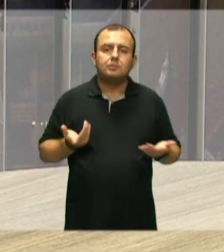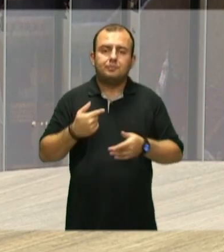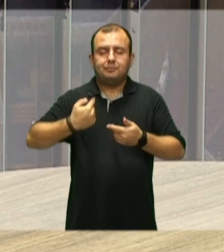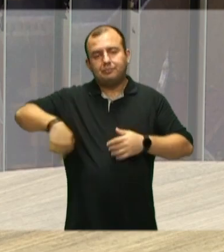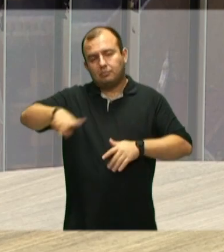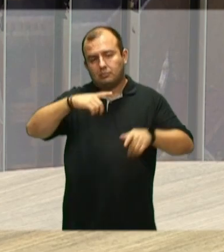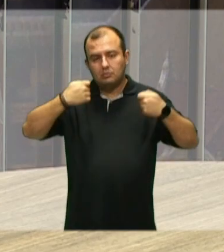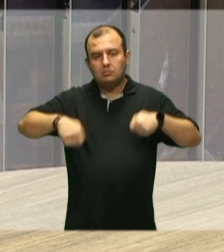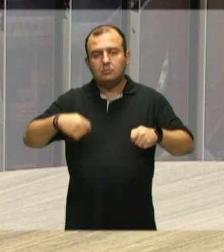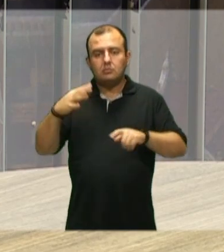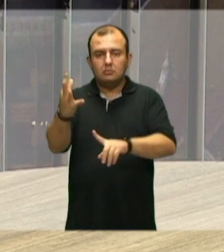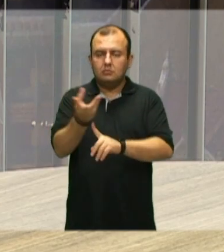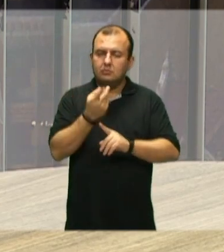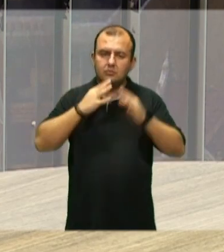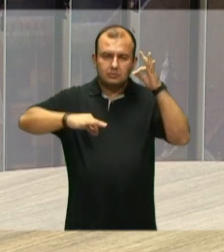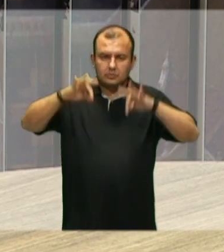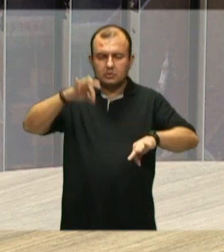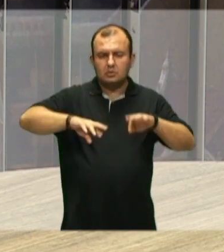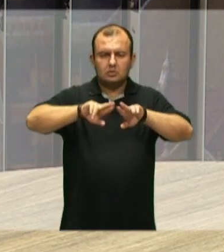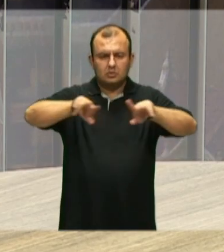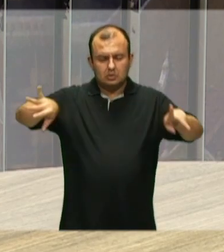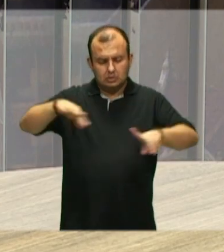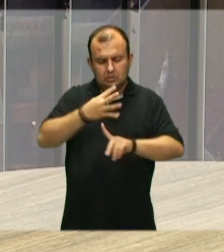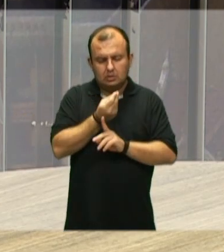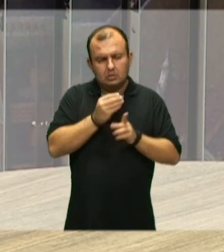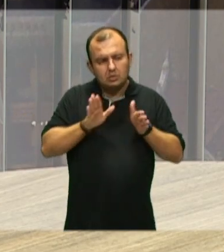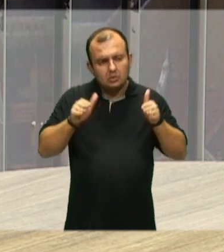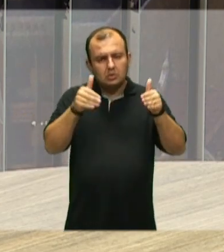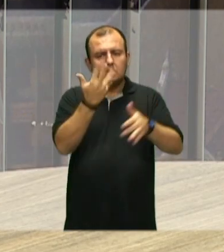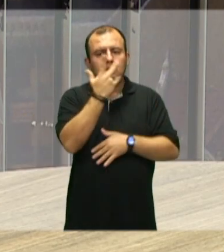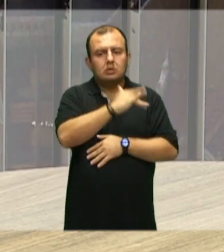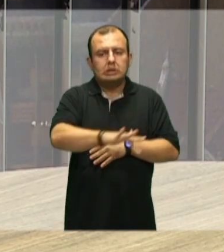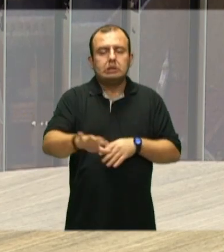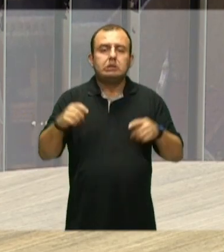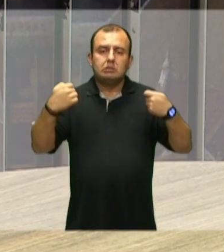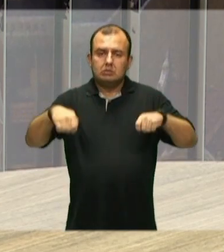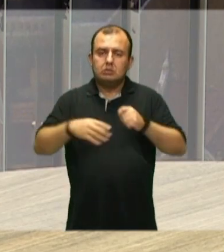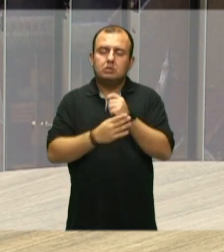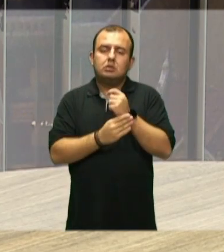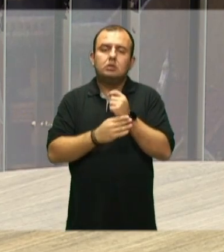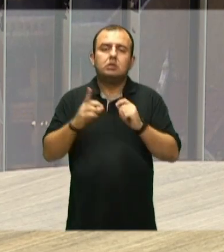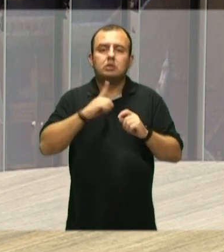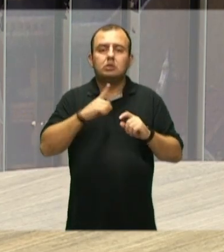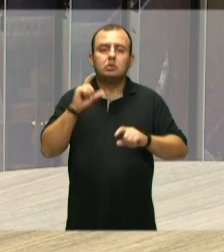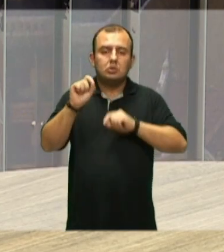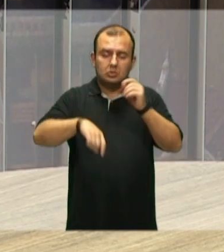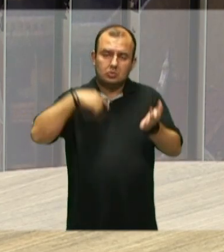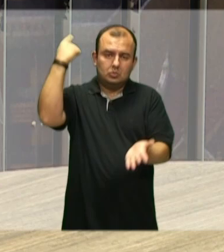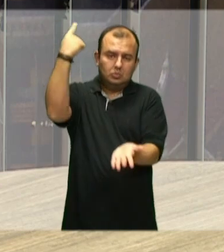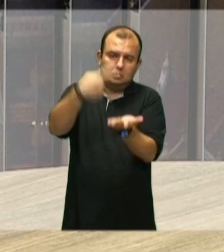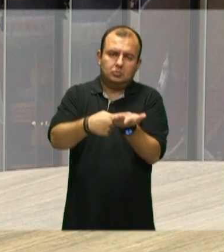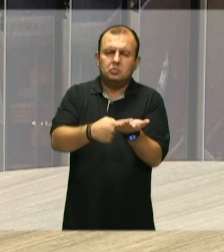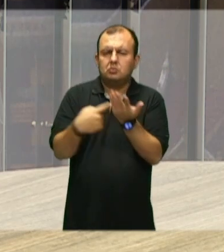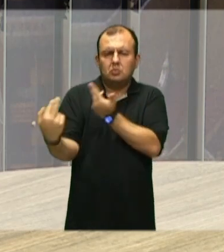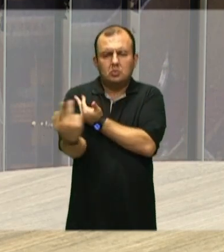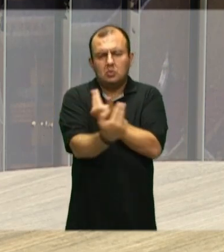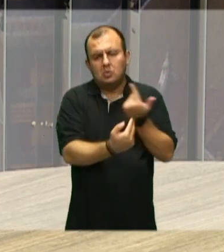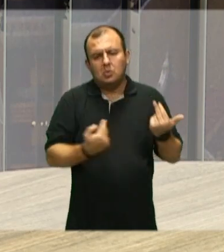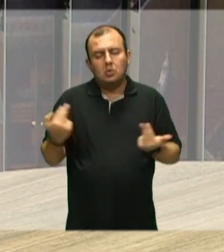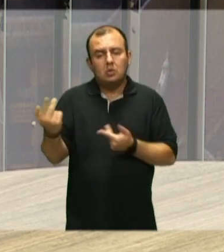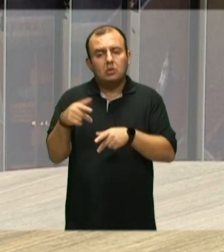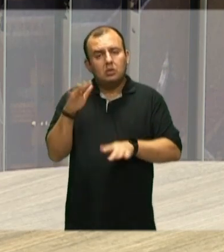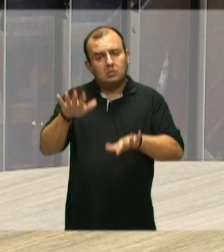está falando de teatro, mas qualquer arte direcionada para a criança, ela tem que ter esse mesmo comprometimento. E talvez